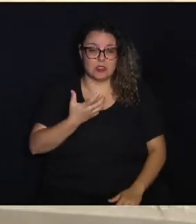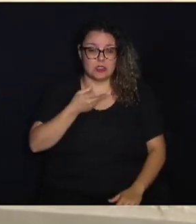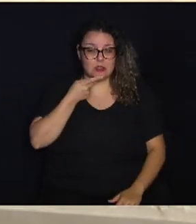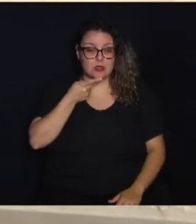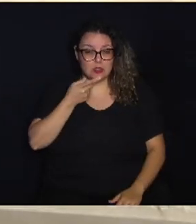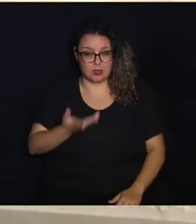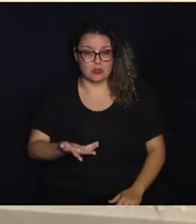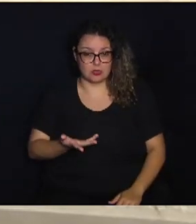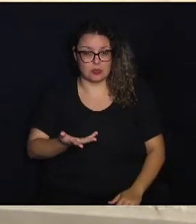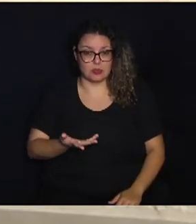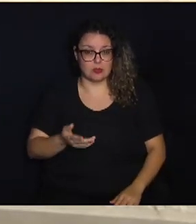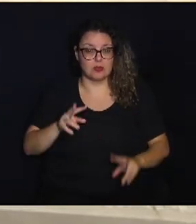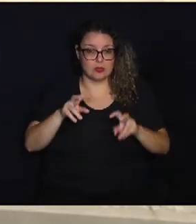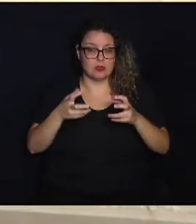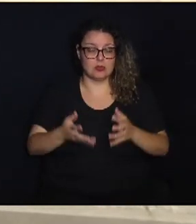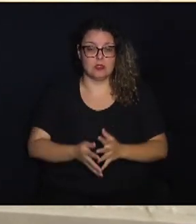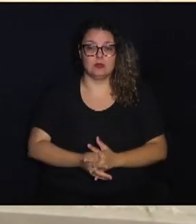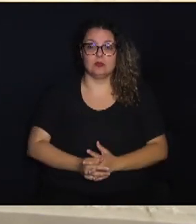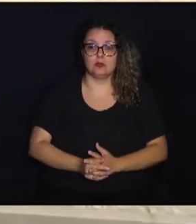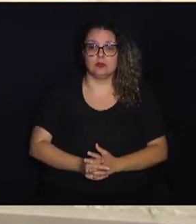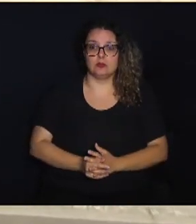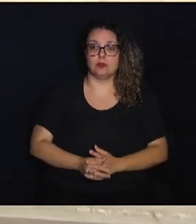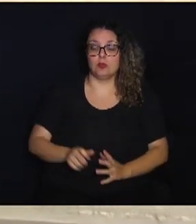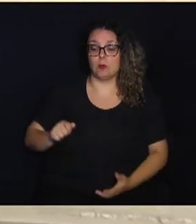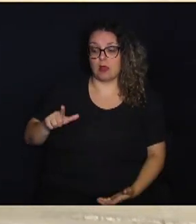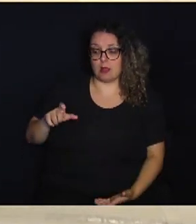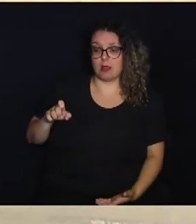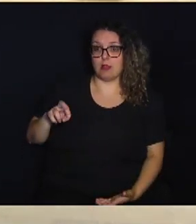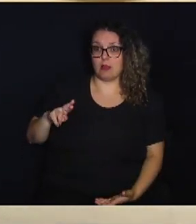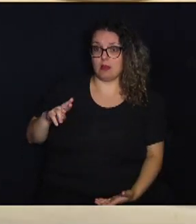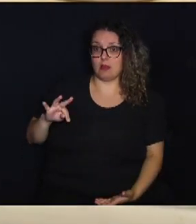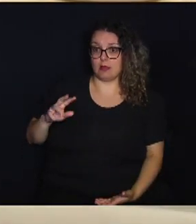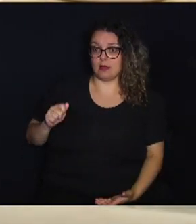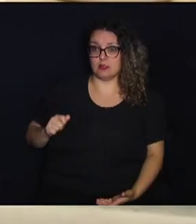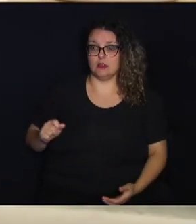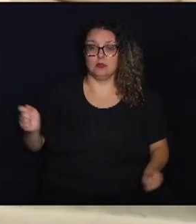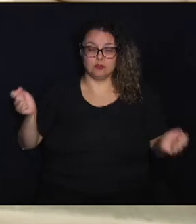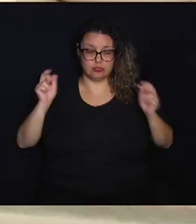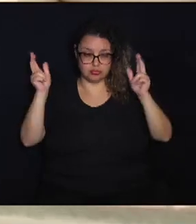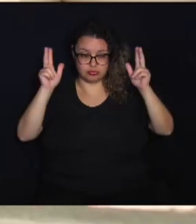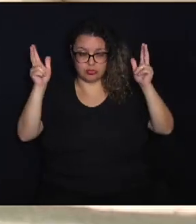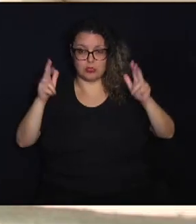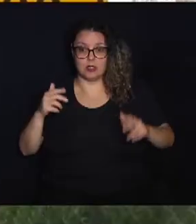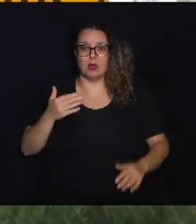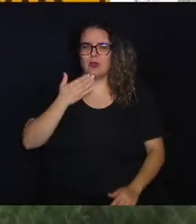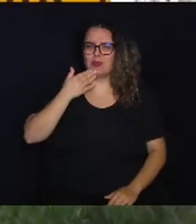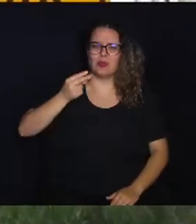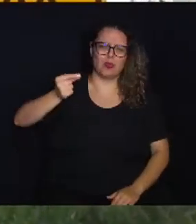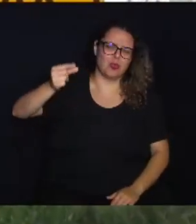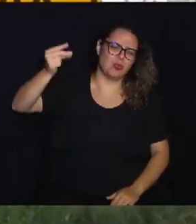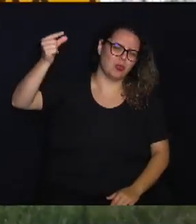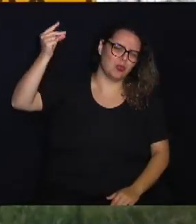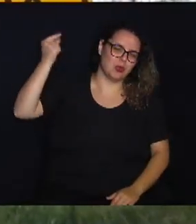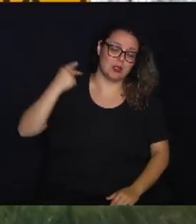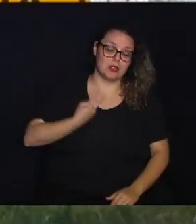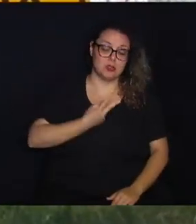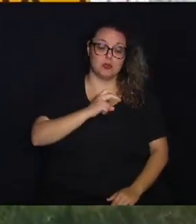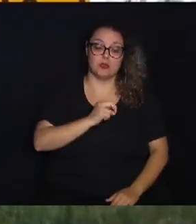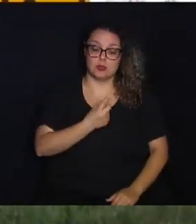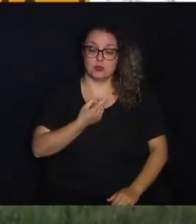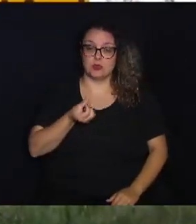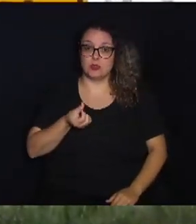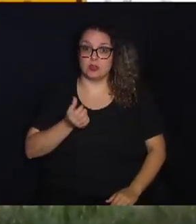reforçasse sobre esse alerta. O alerta é uma reivindicação muito antiga nossa, desde 2016, quando nós tivemos